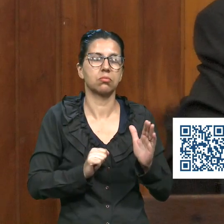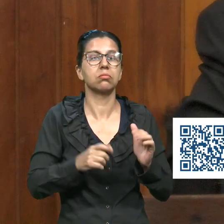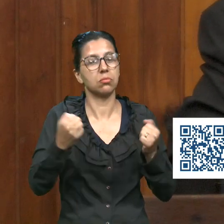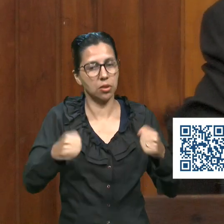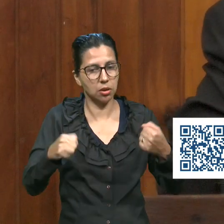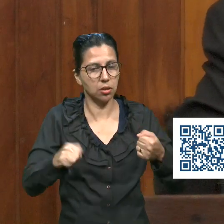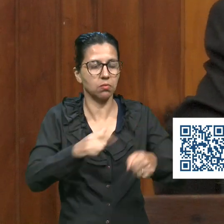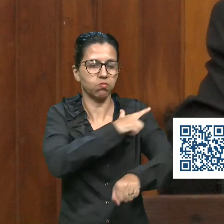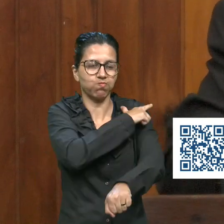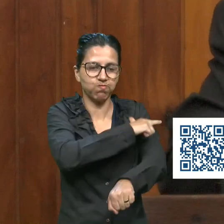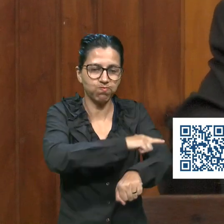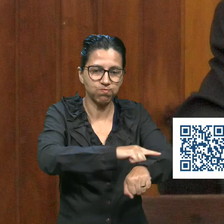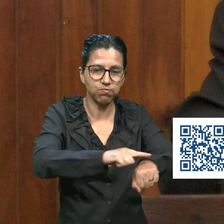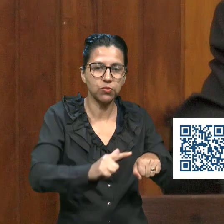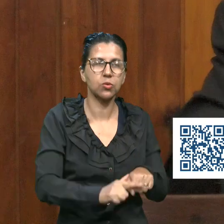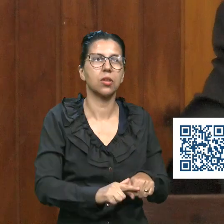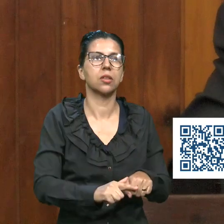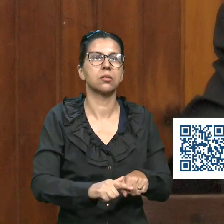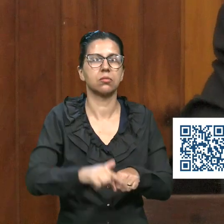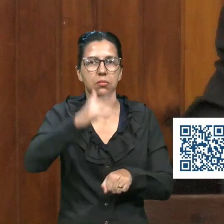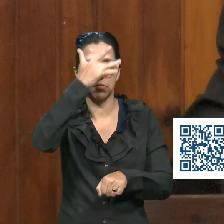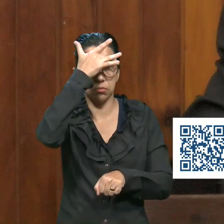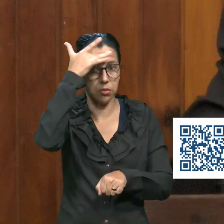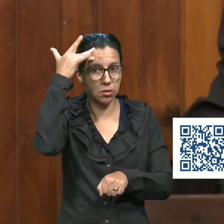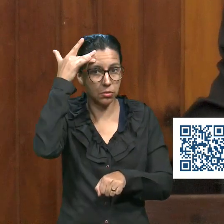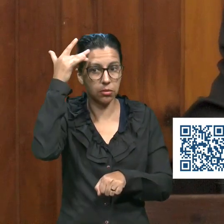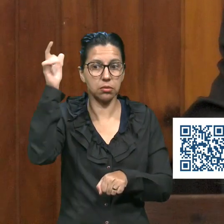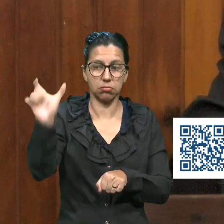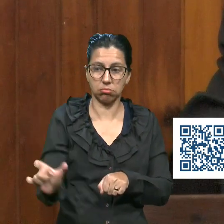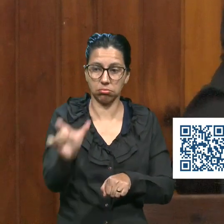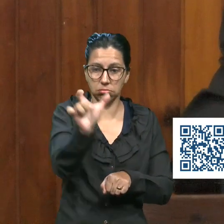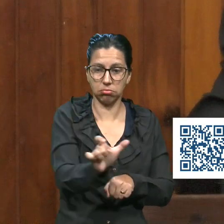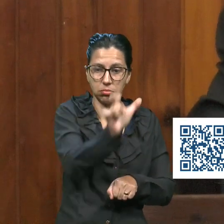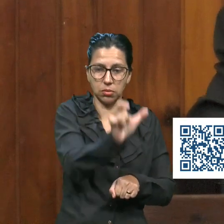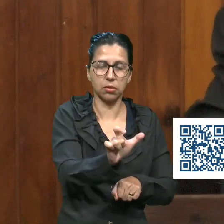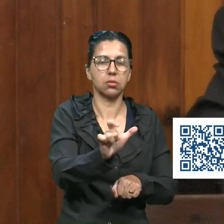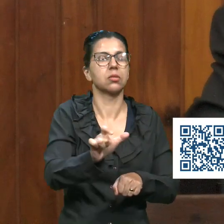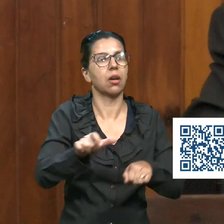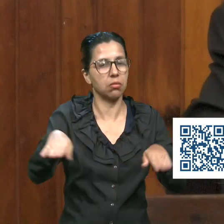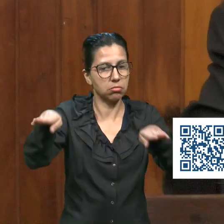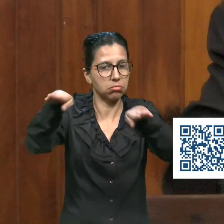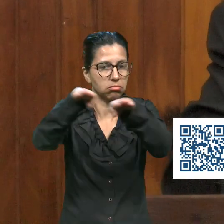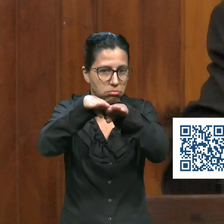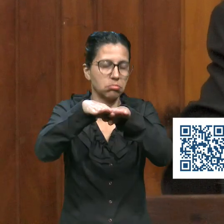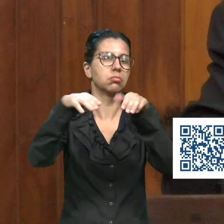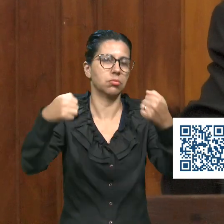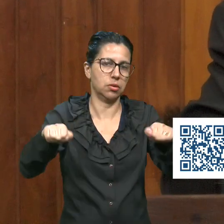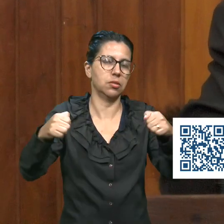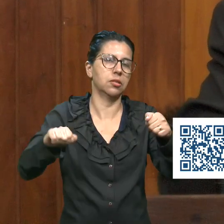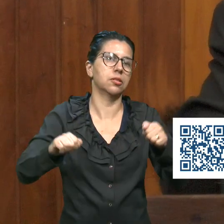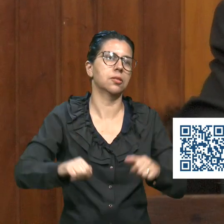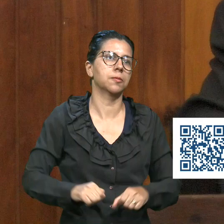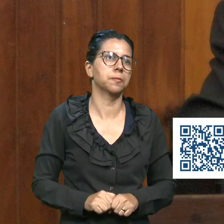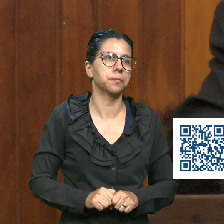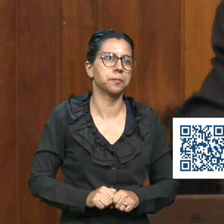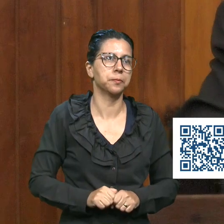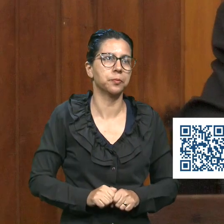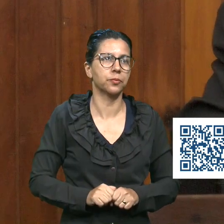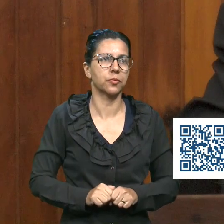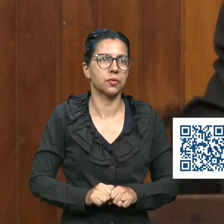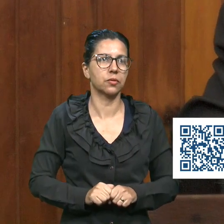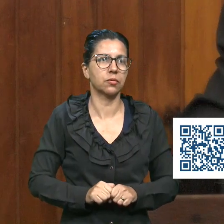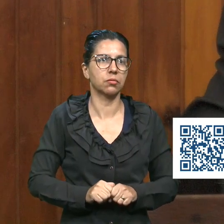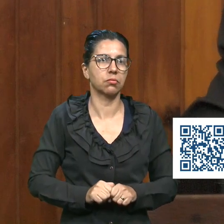educação, que tem uma natureza de diferença de renda e que não tem a atenção daqueles que